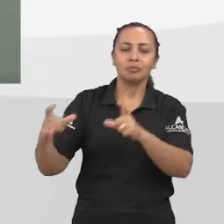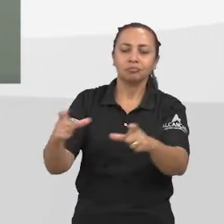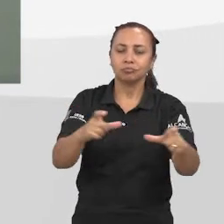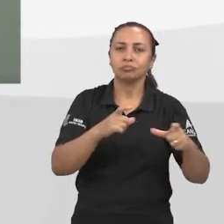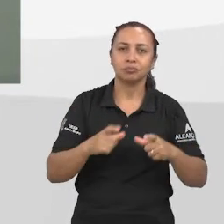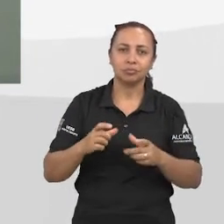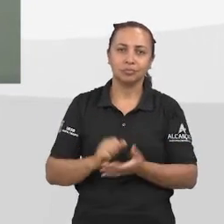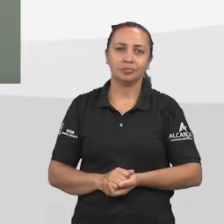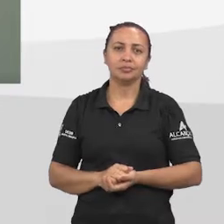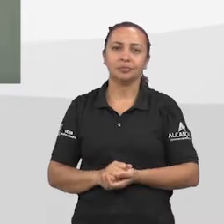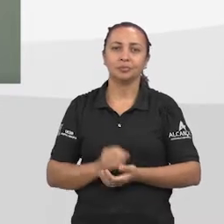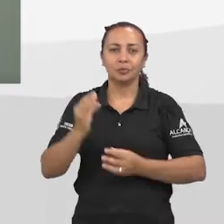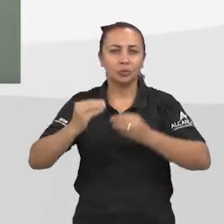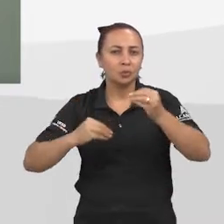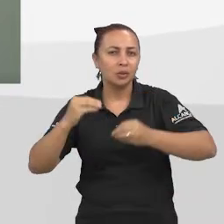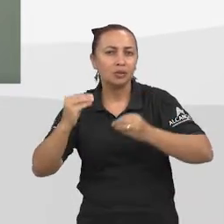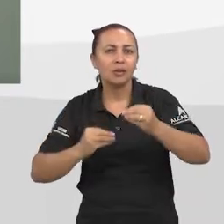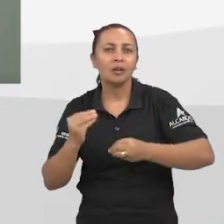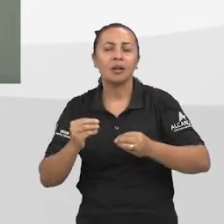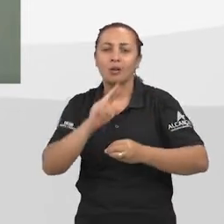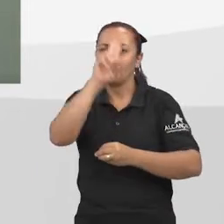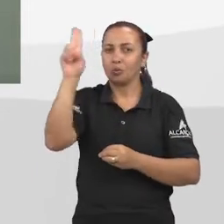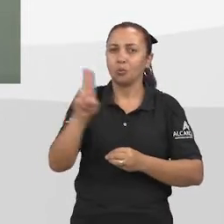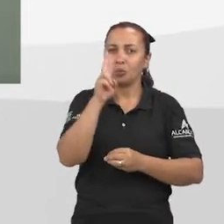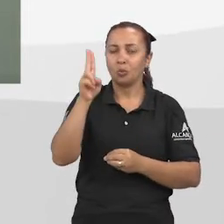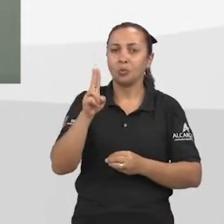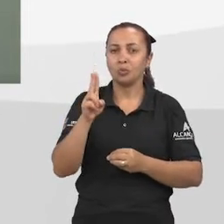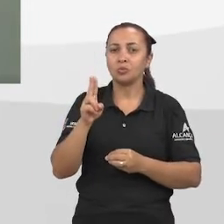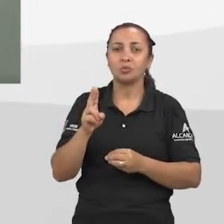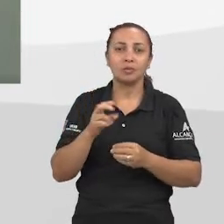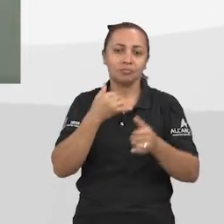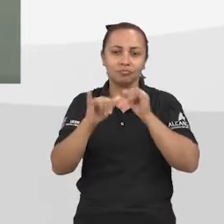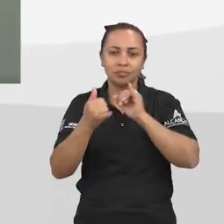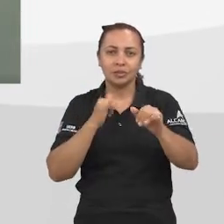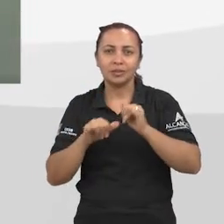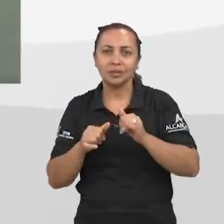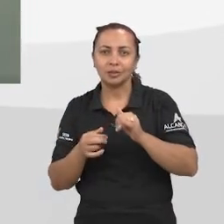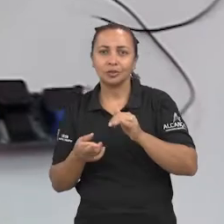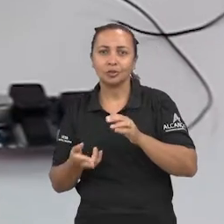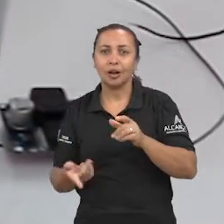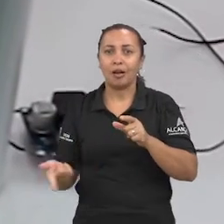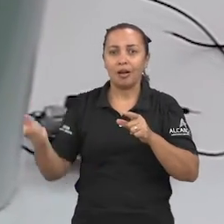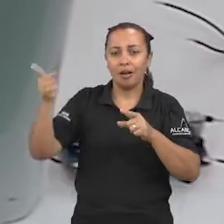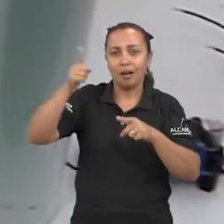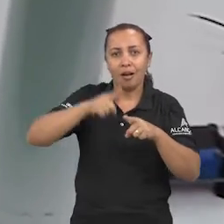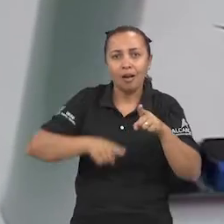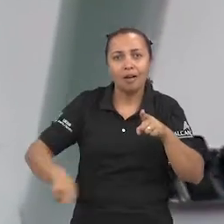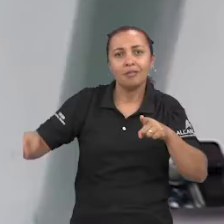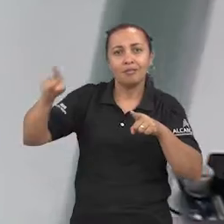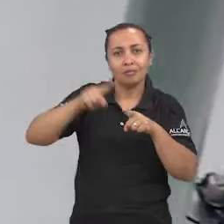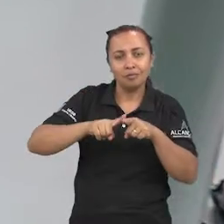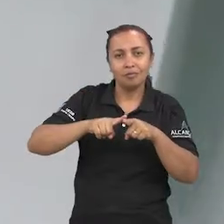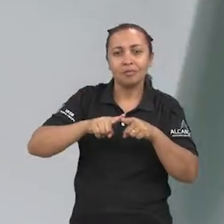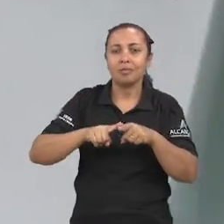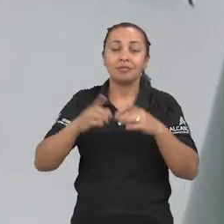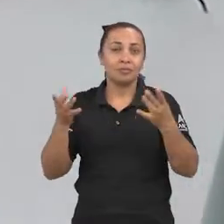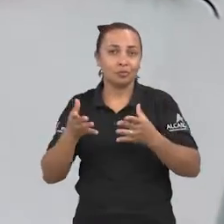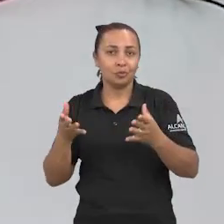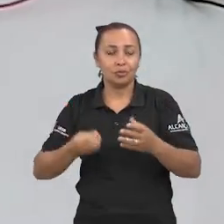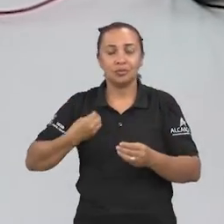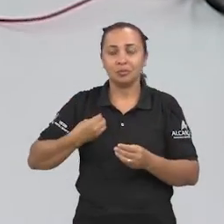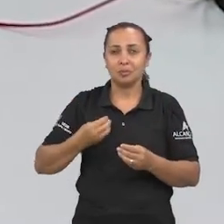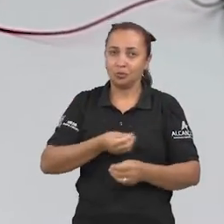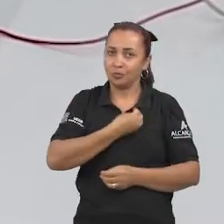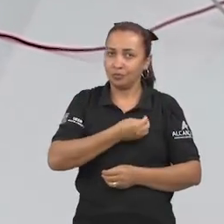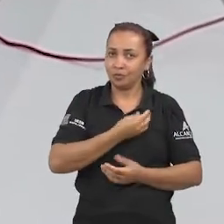a massificação do uso das energias renováveis, né, justamente a conjuntura atual que a gente está